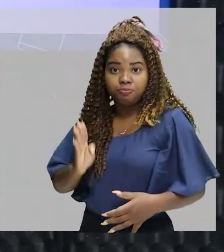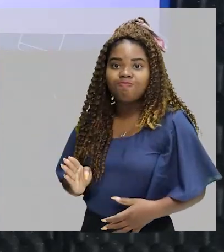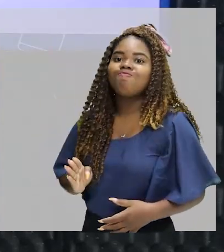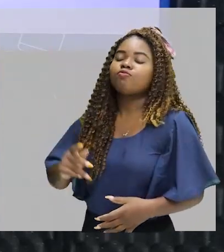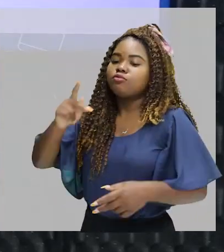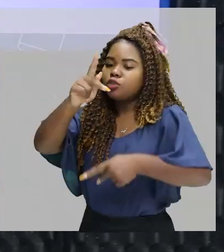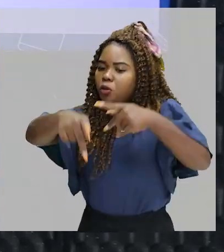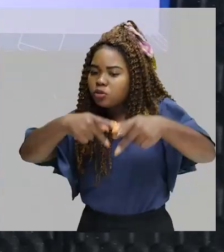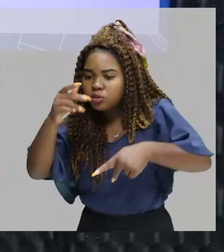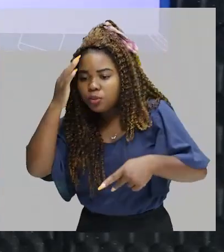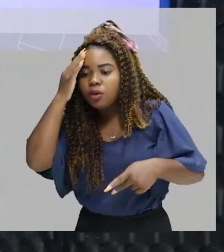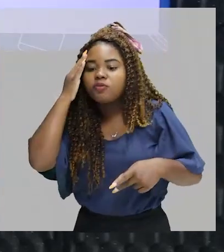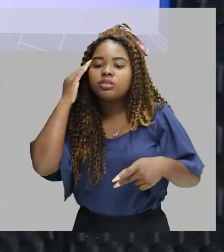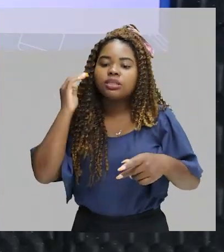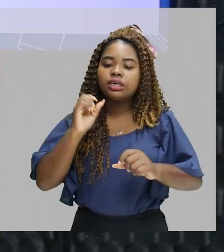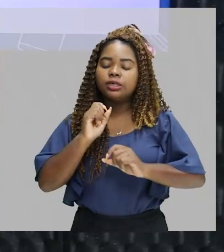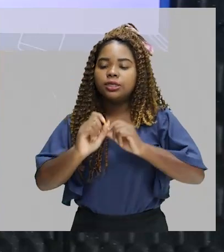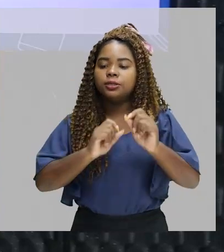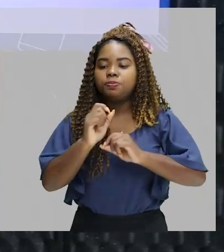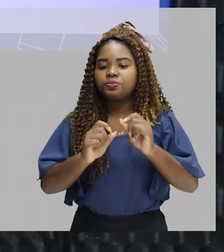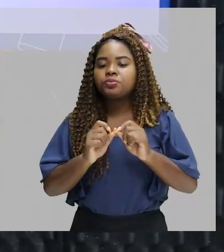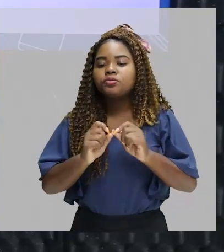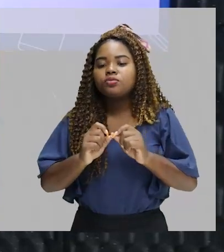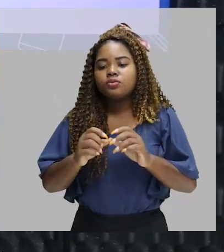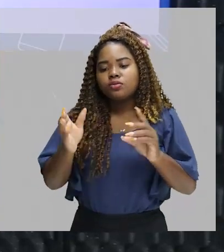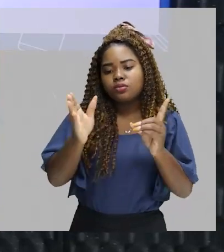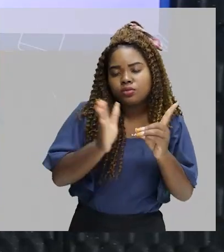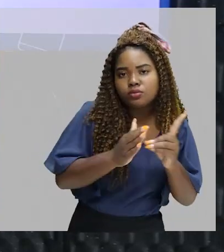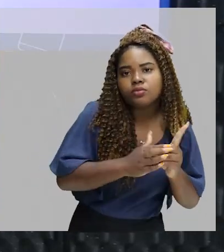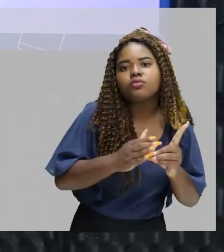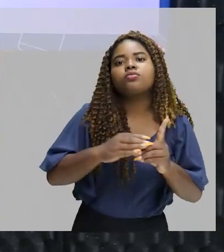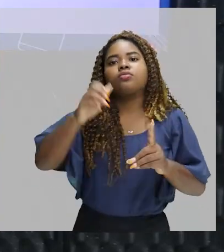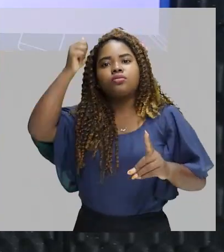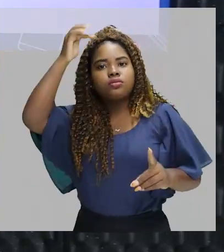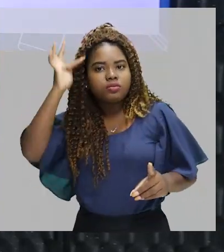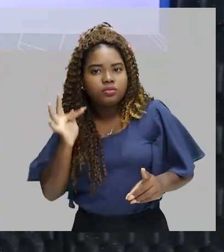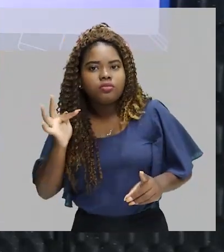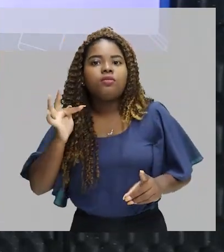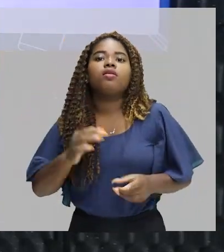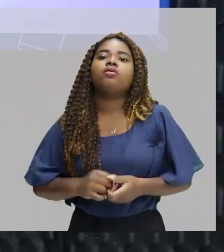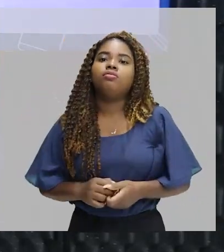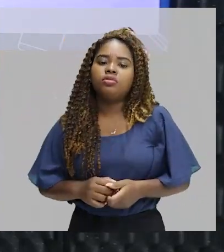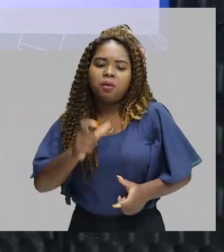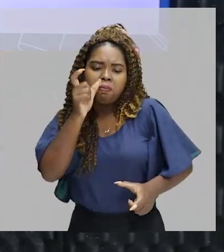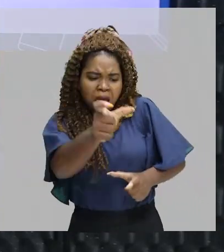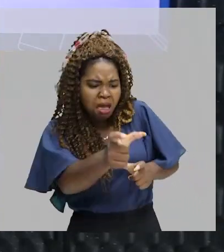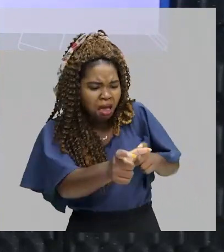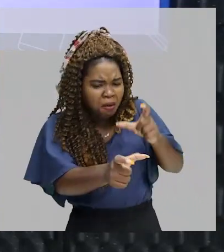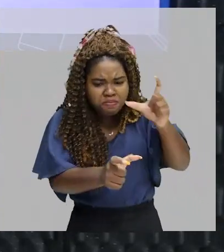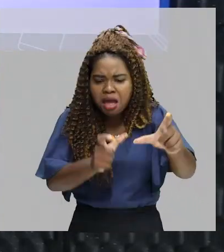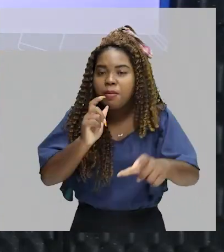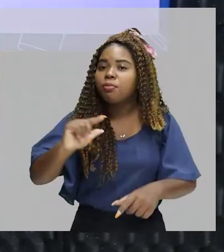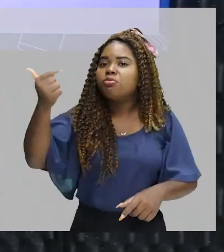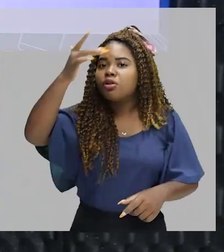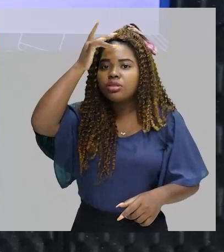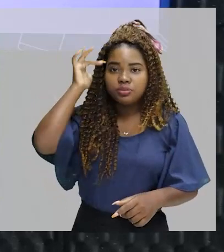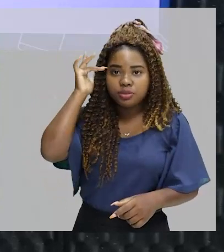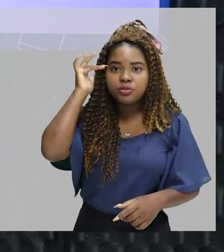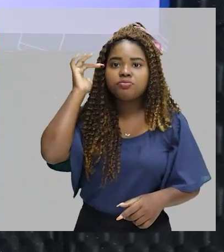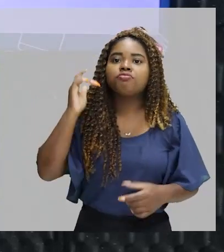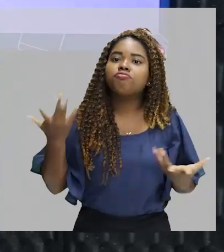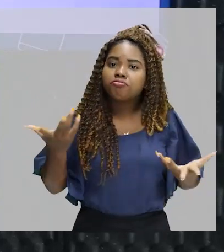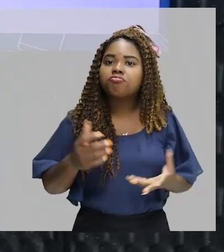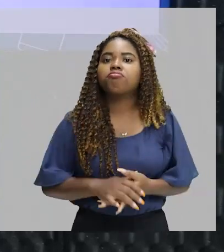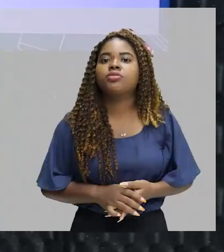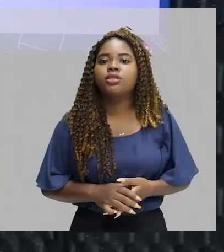povos indígenas, os povos africanos, eles foram subjugados, foram sistematicamente tratados com discriminação, com preconceito. Então, a